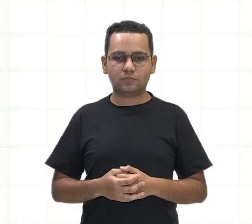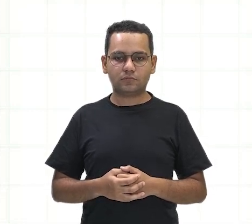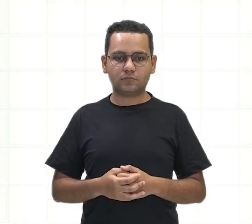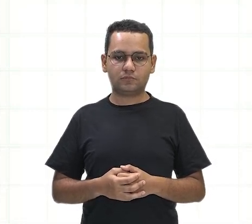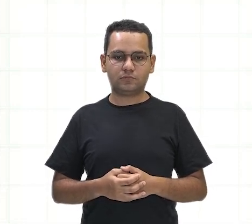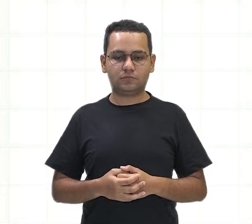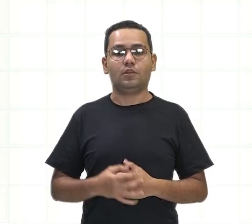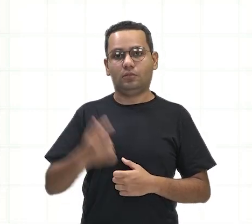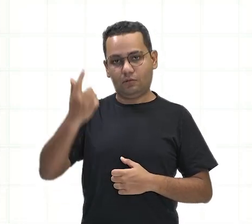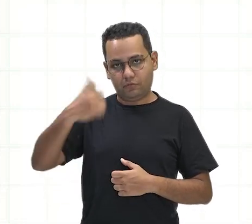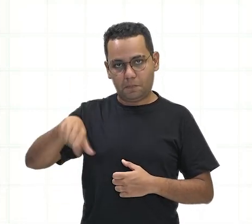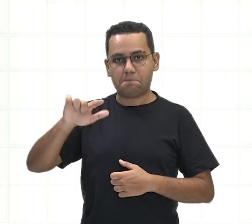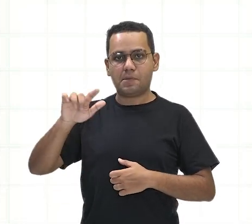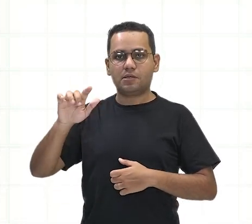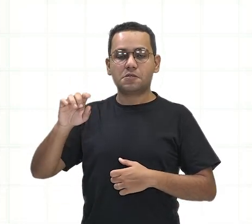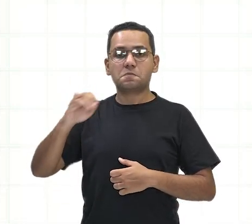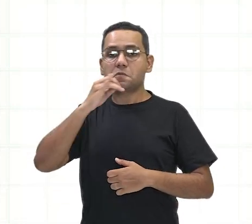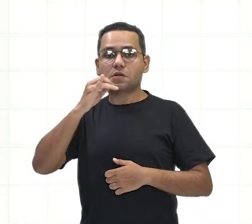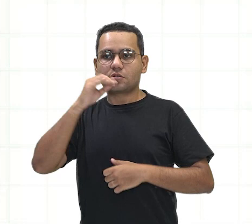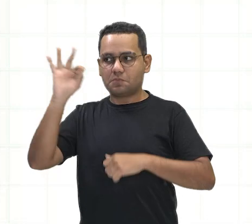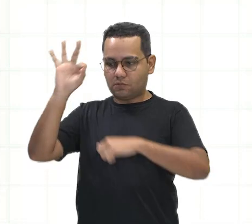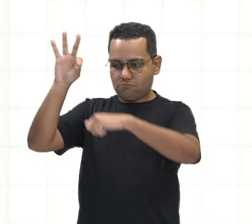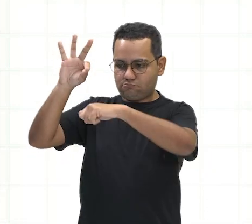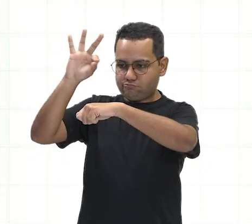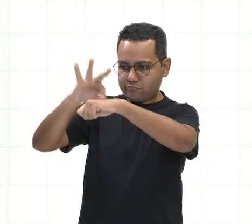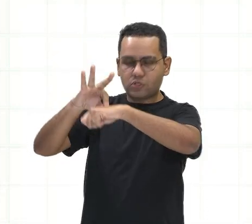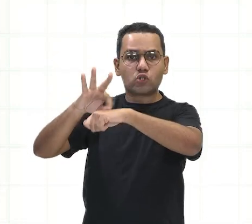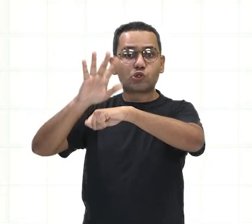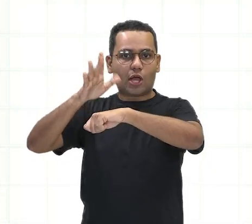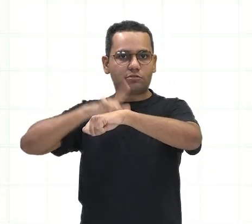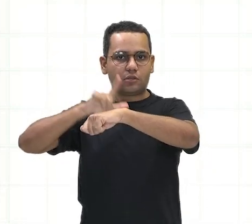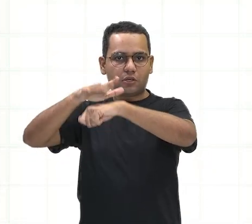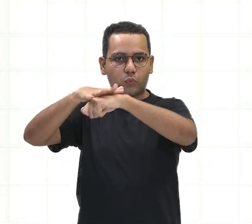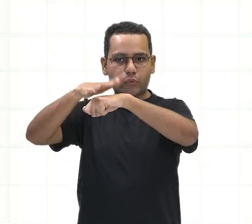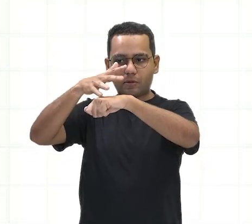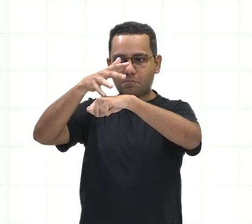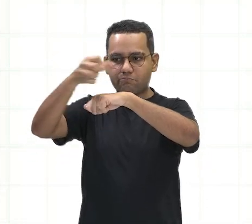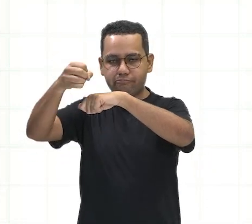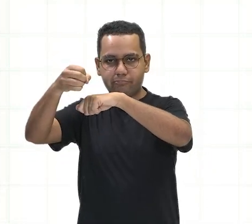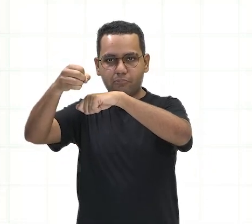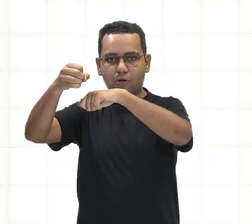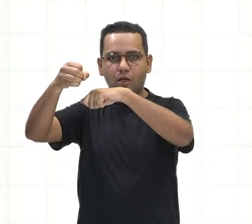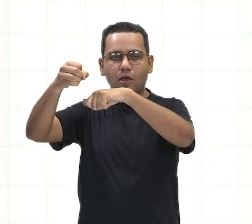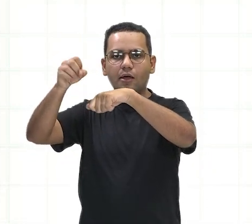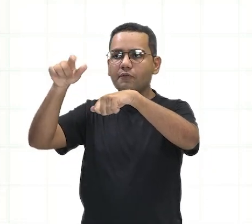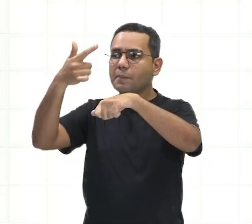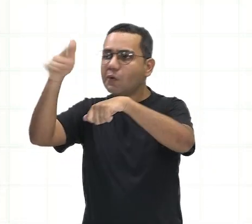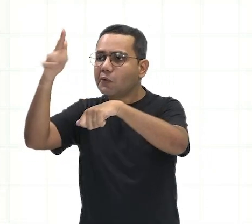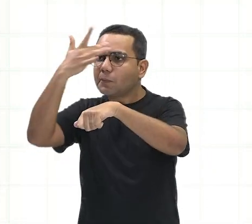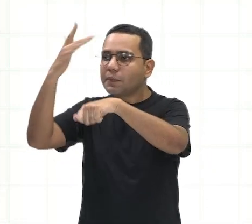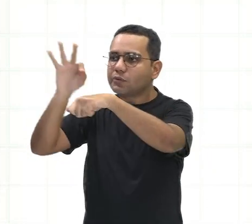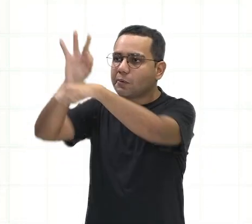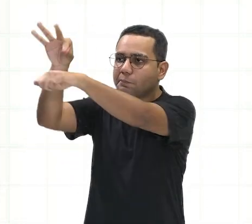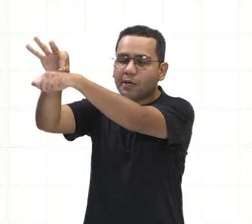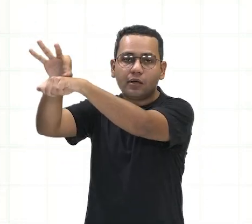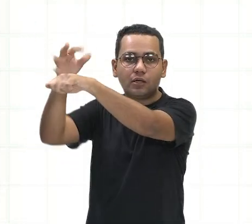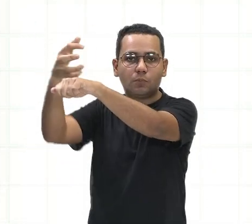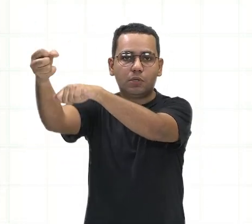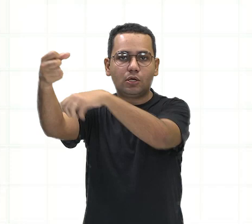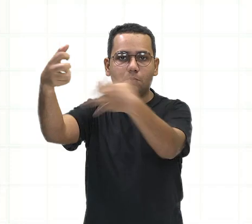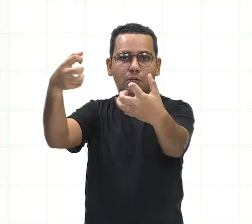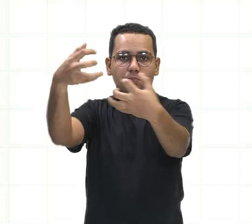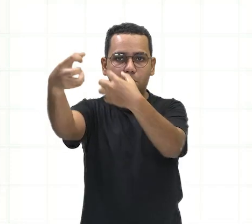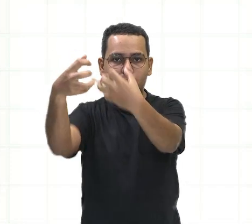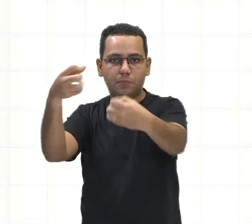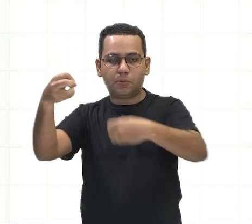caso, quando esse mosquito pica novamente uma outra pessoa infectada e dessa forma vai passando a malária para outra pessoa, né? Lembrando que a